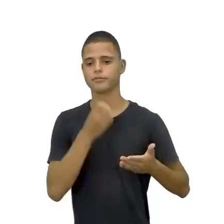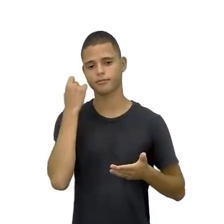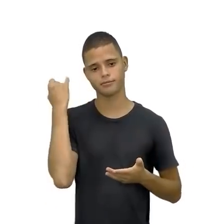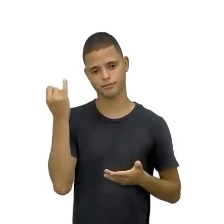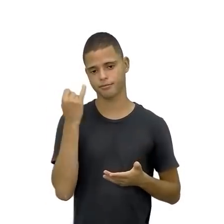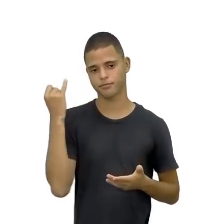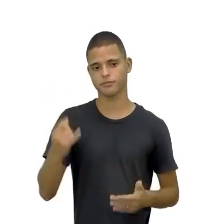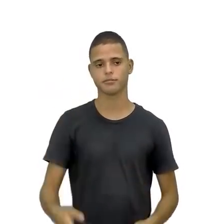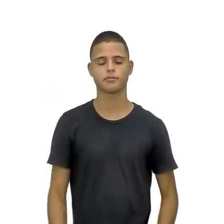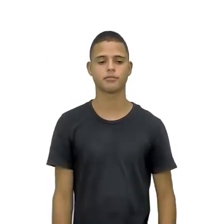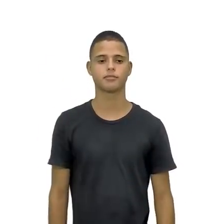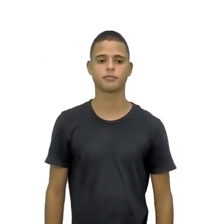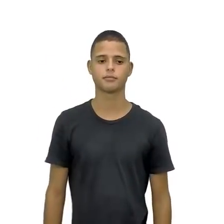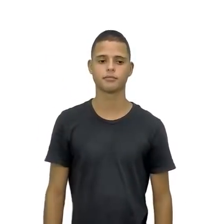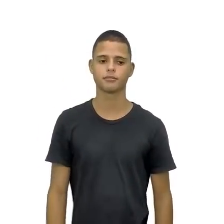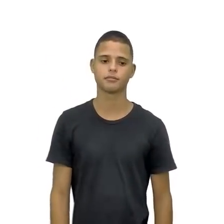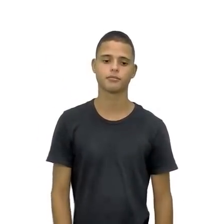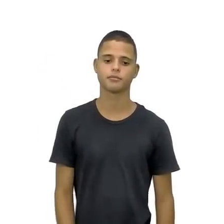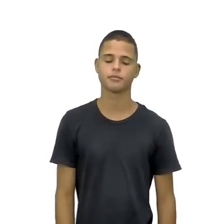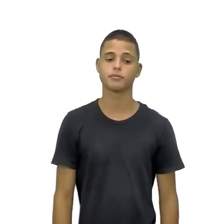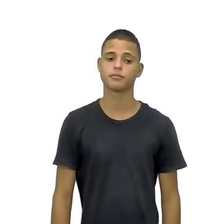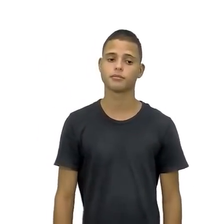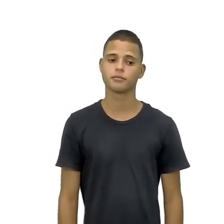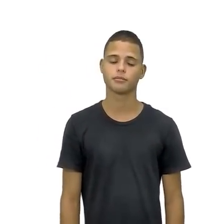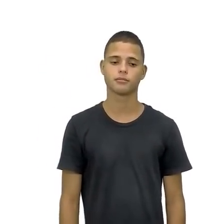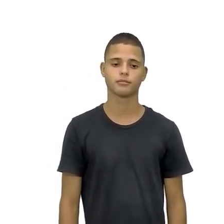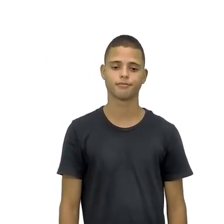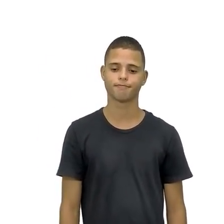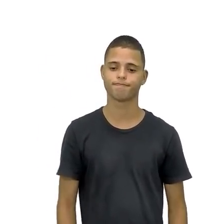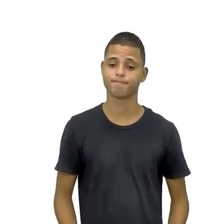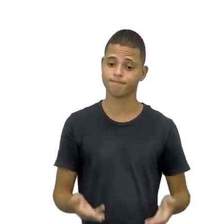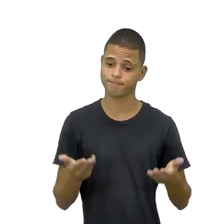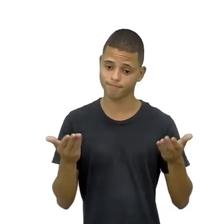muito importante. Bom, falando nessa questão